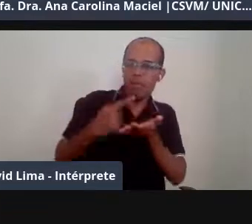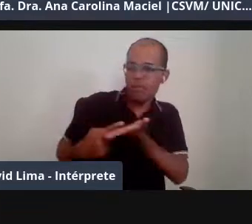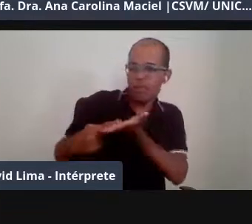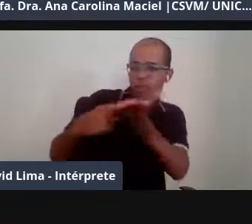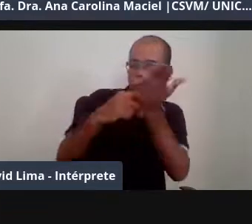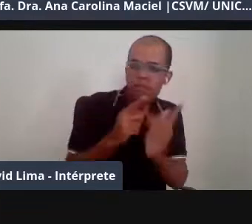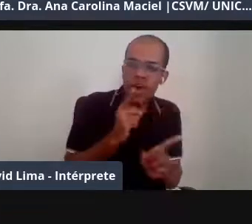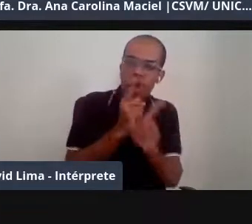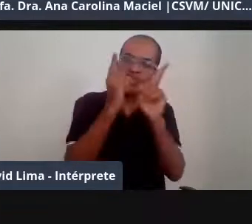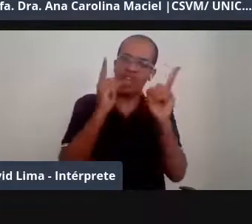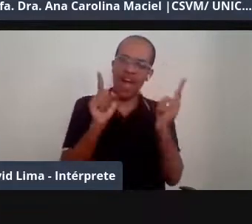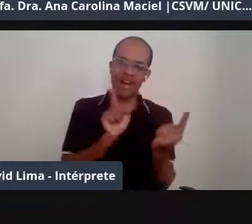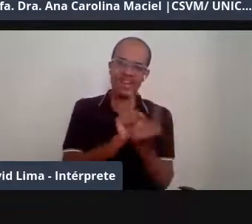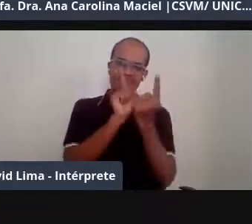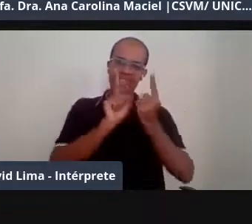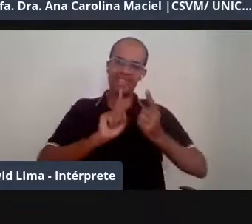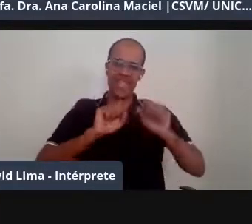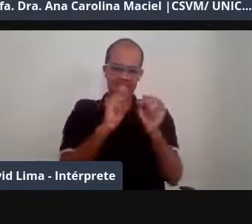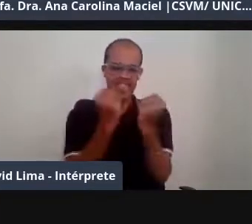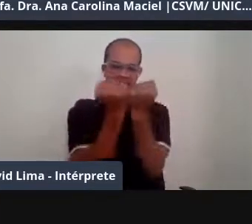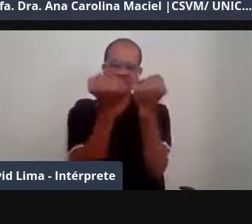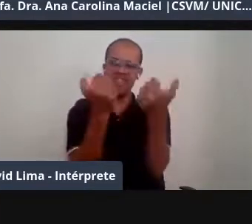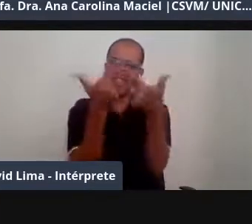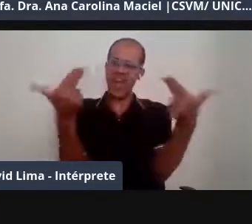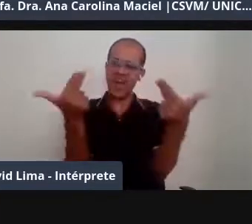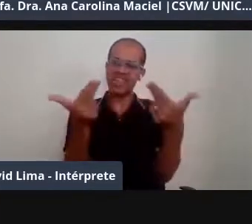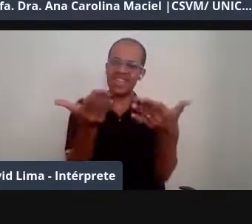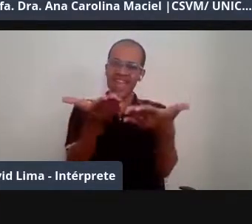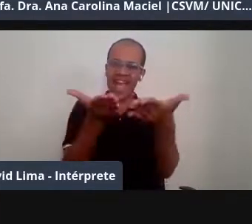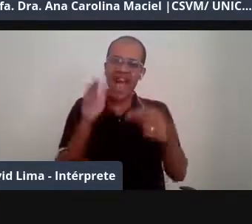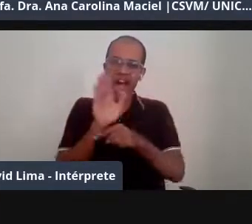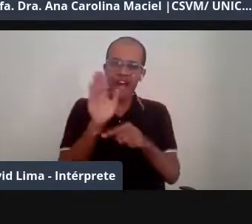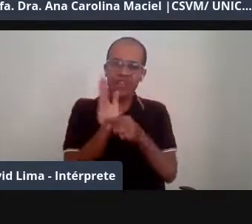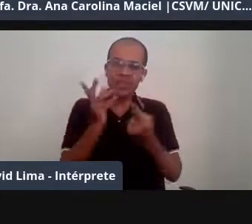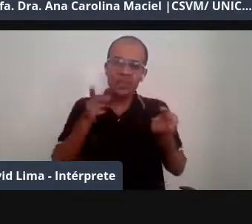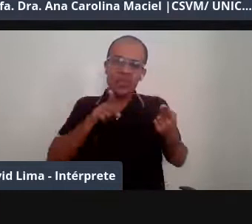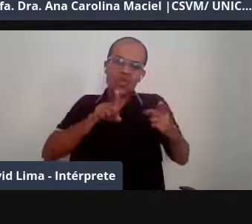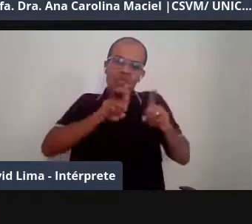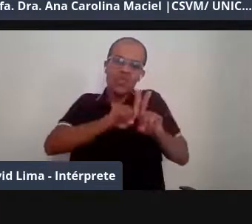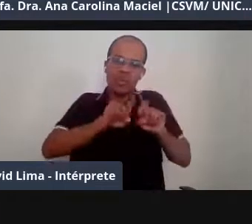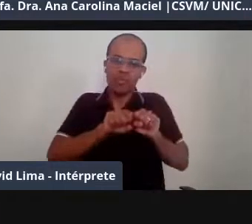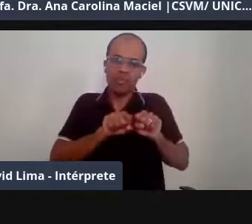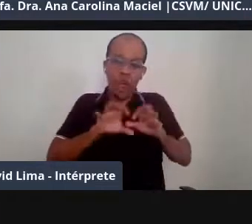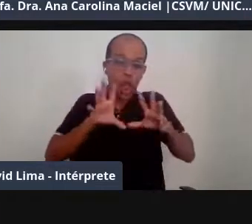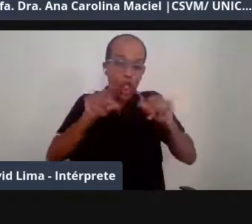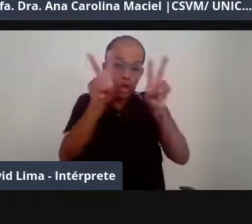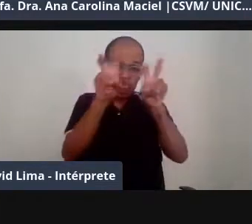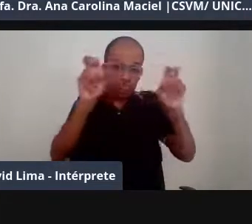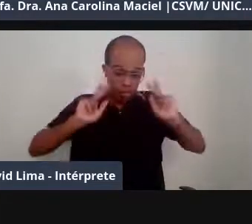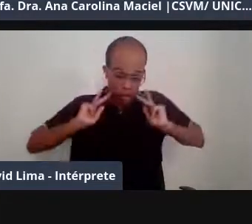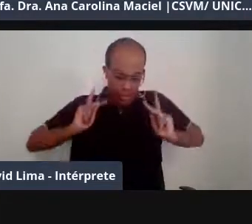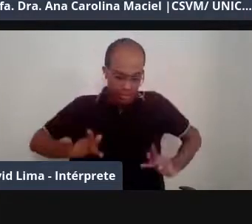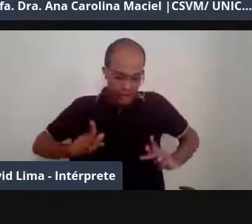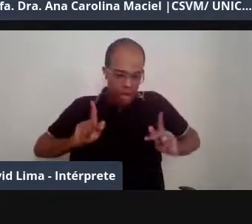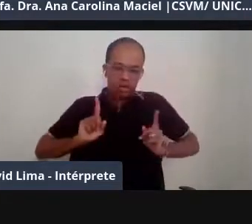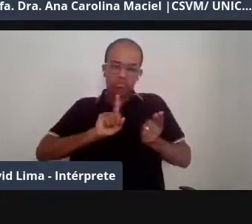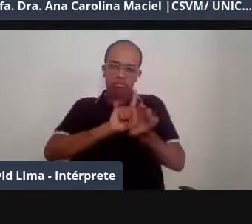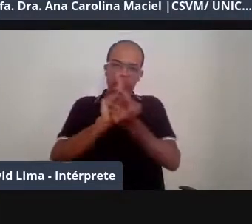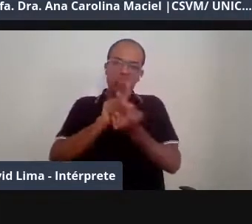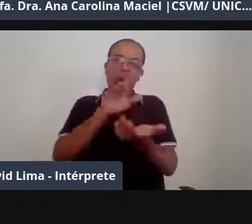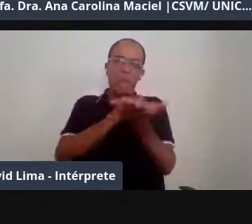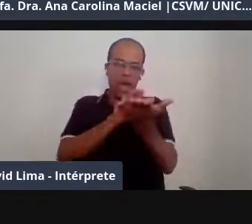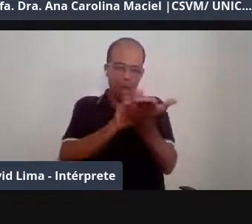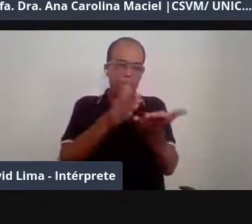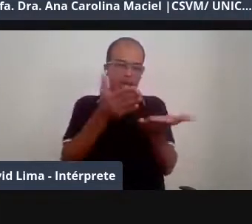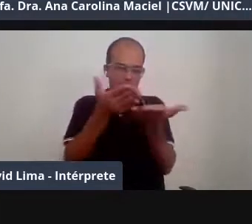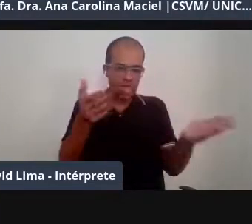defendendo causas que as aproximam. Todas as causas humanitárias nos aproximam. Parabéns, viu, doutora